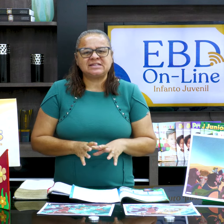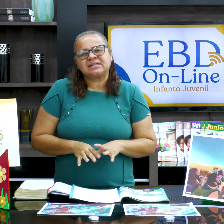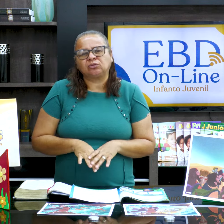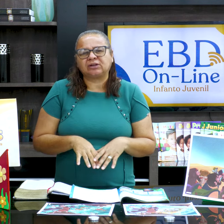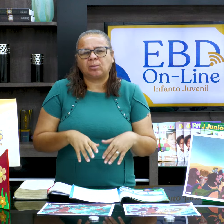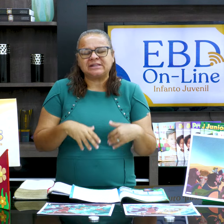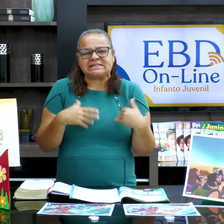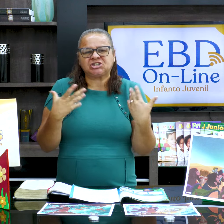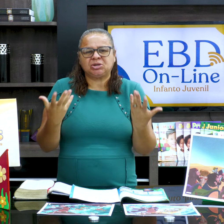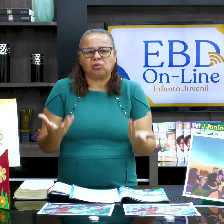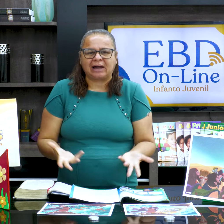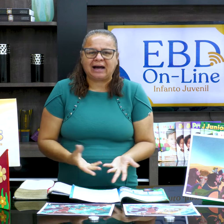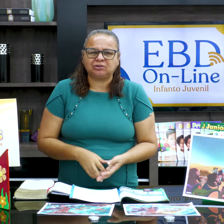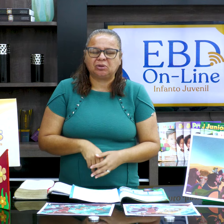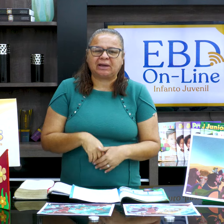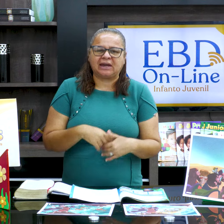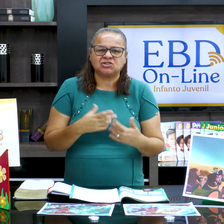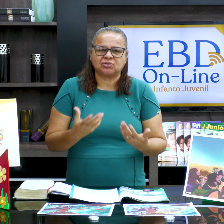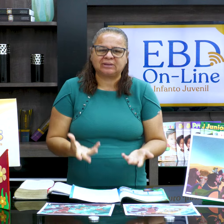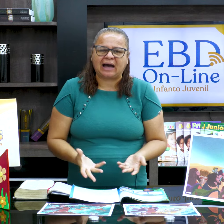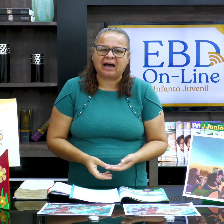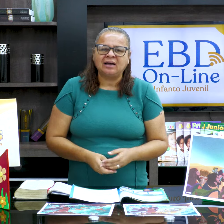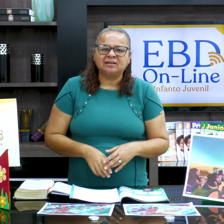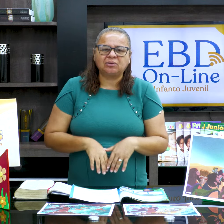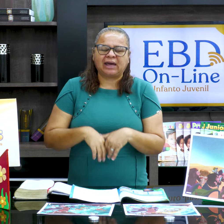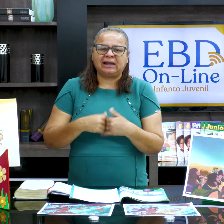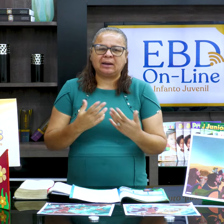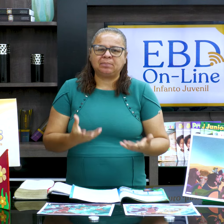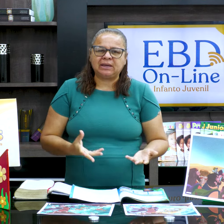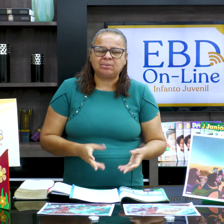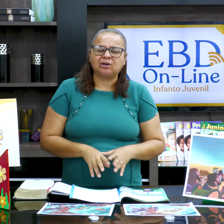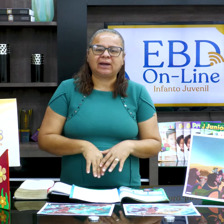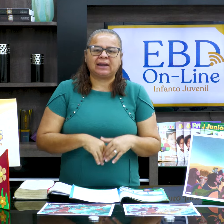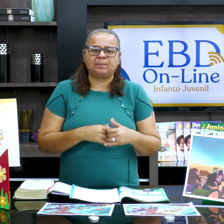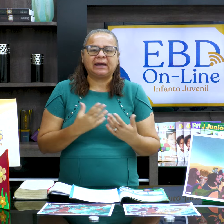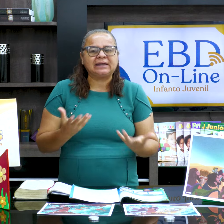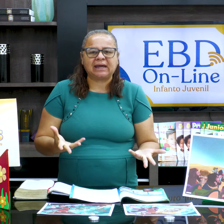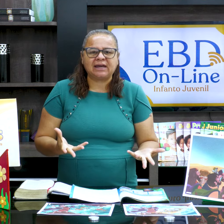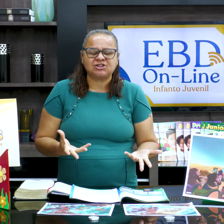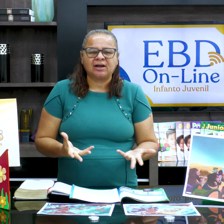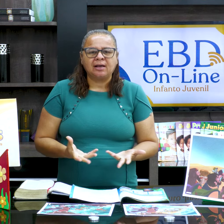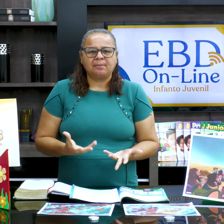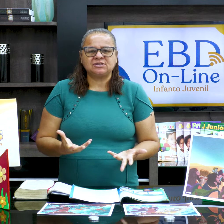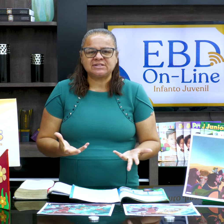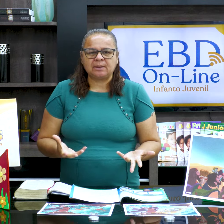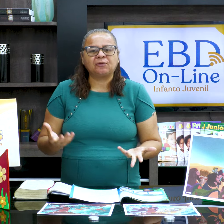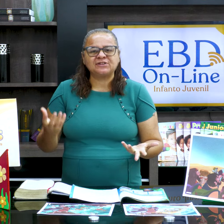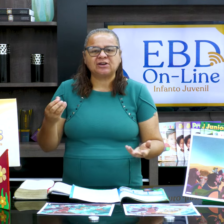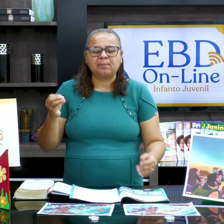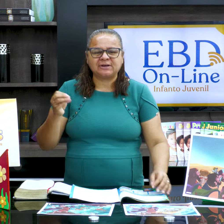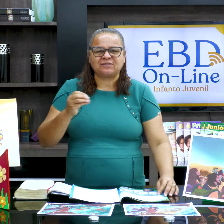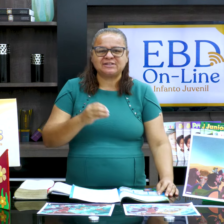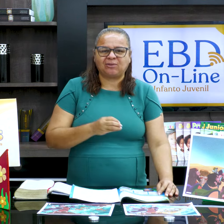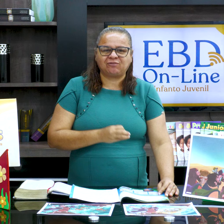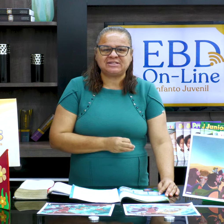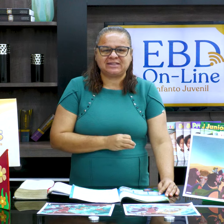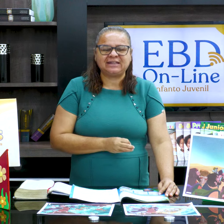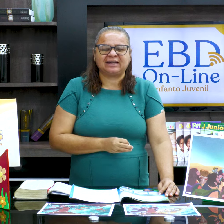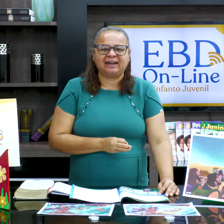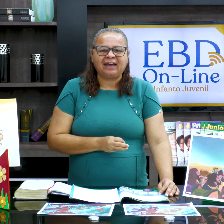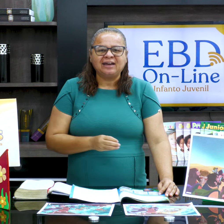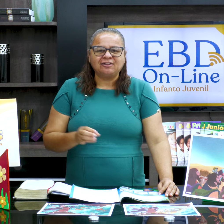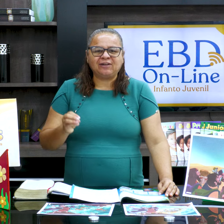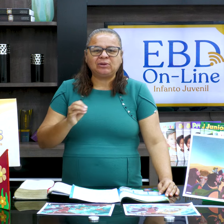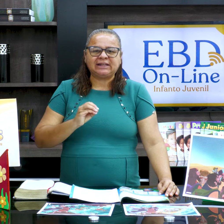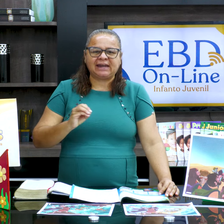às vezes estão totalmente desestimulado não querem estudar não querem ler a Bíblia não querem ir pra igreja mas você é professor que possa fazer fazer uma